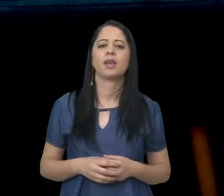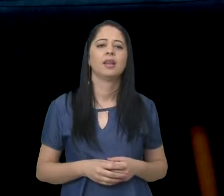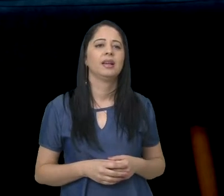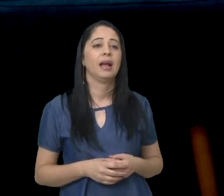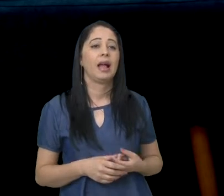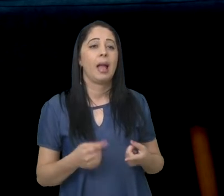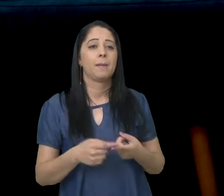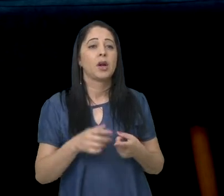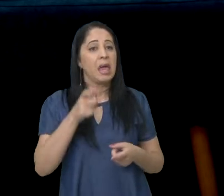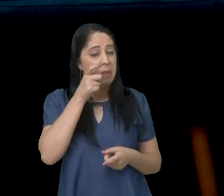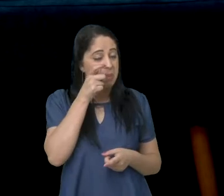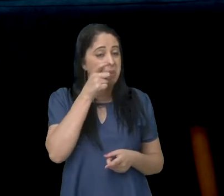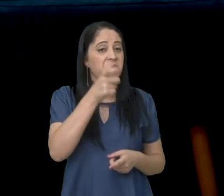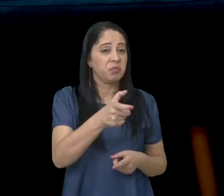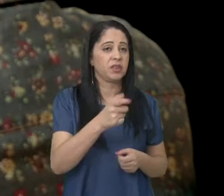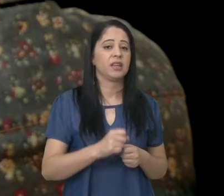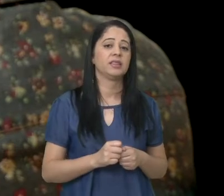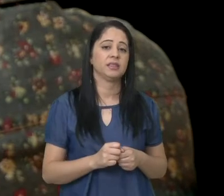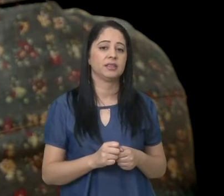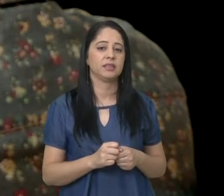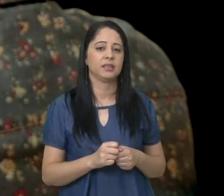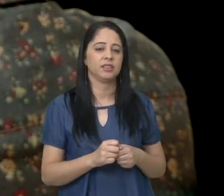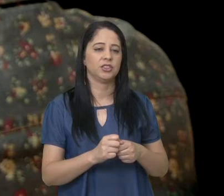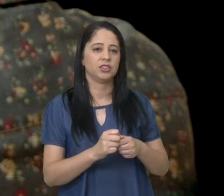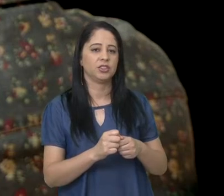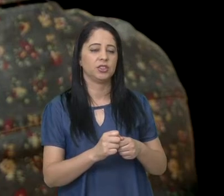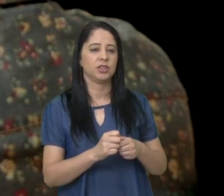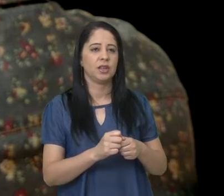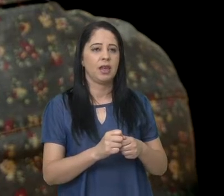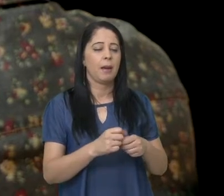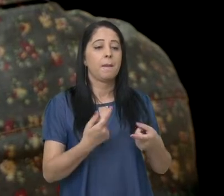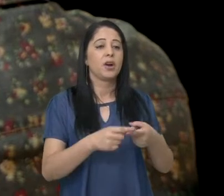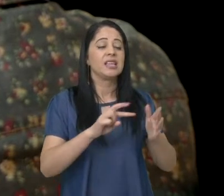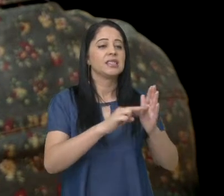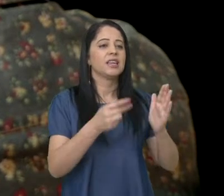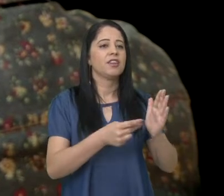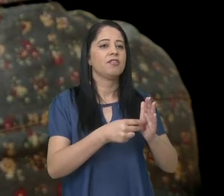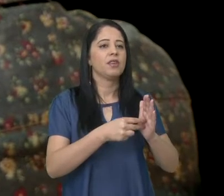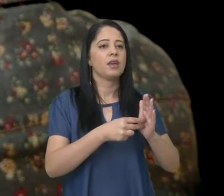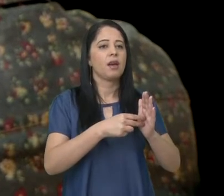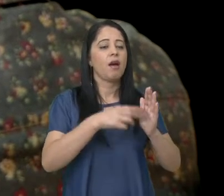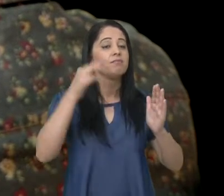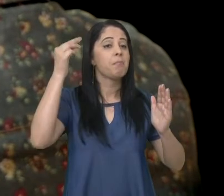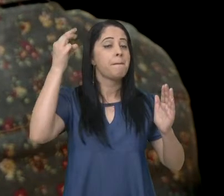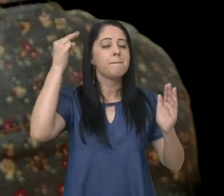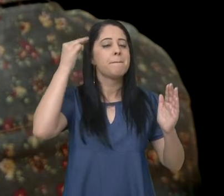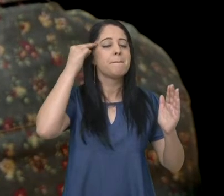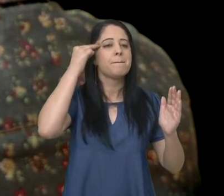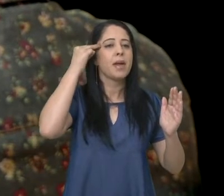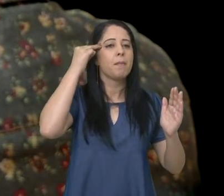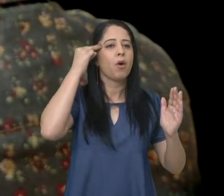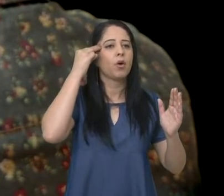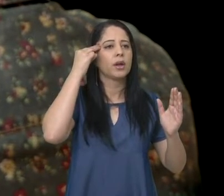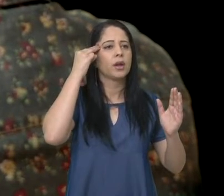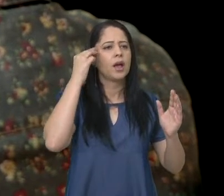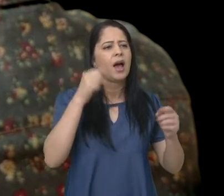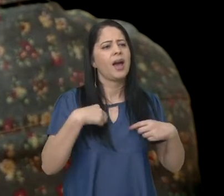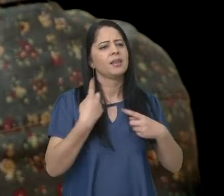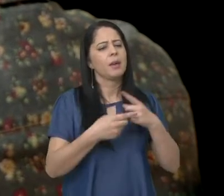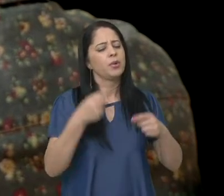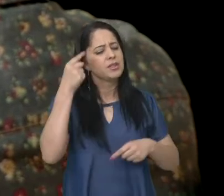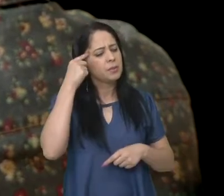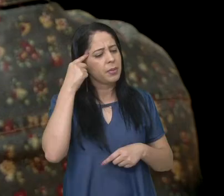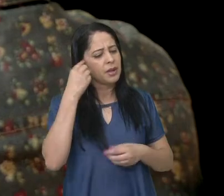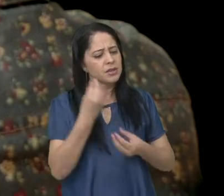que é muito interessante você ter as memórias e como é que a criança, com 4, 5 anos, vê